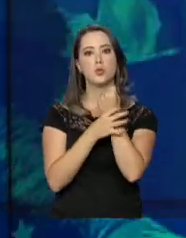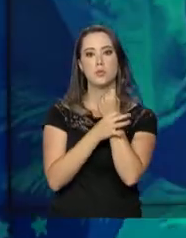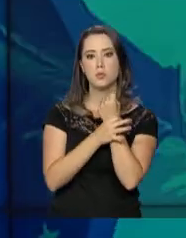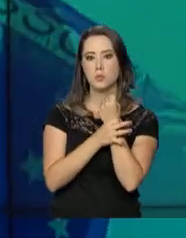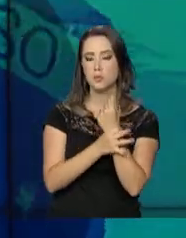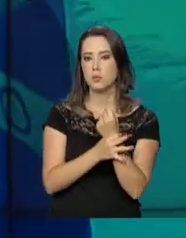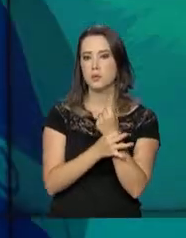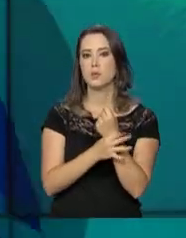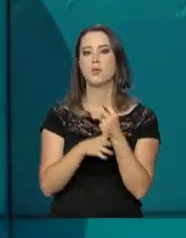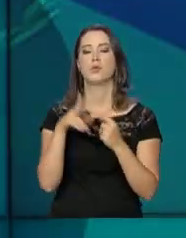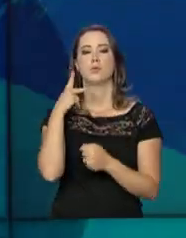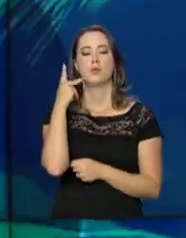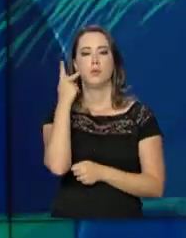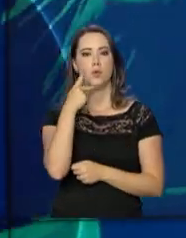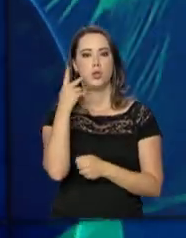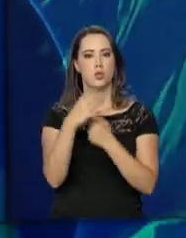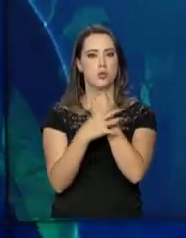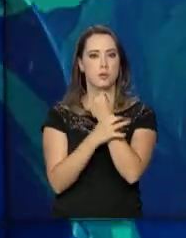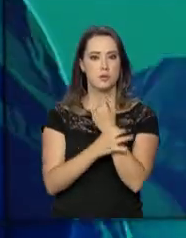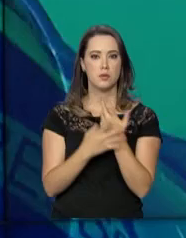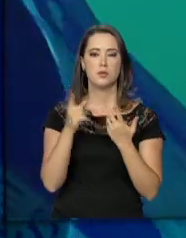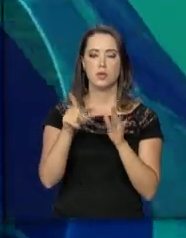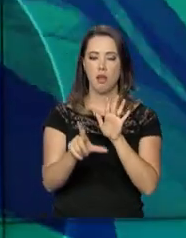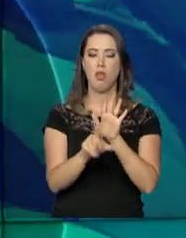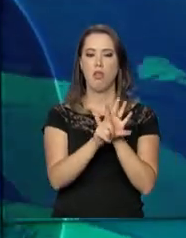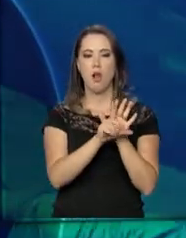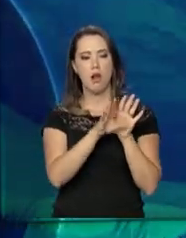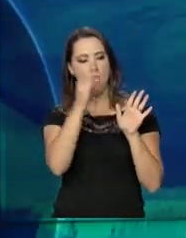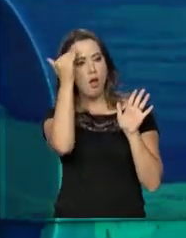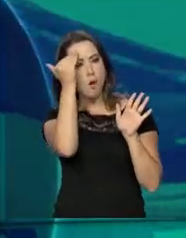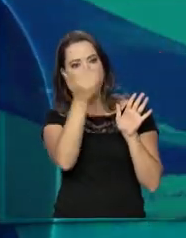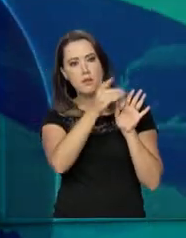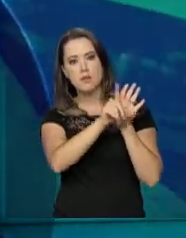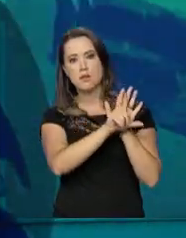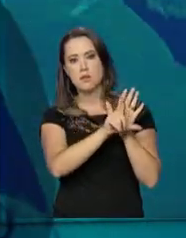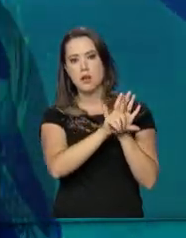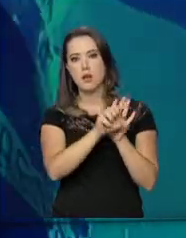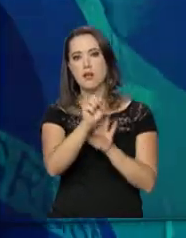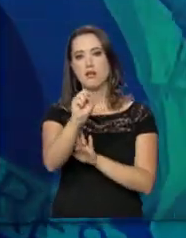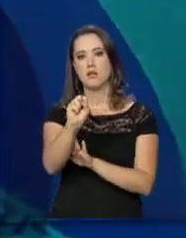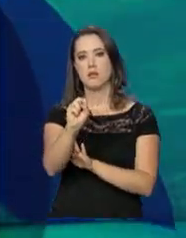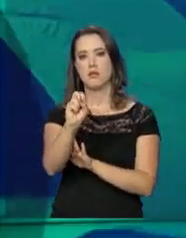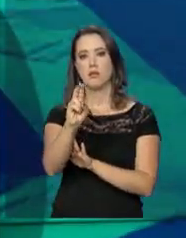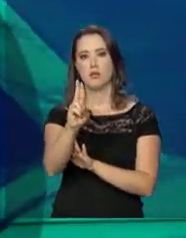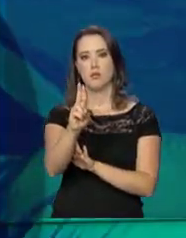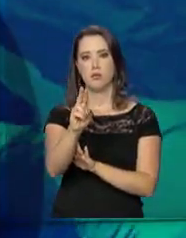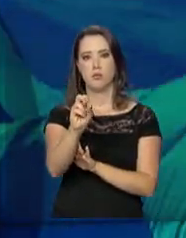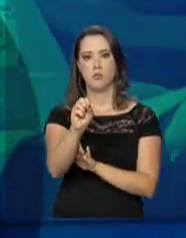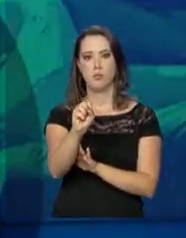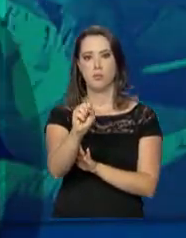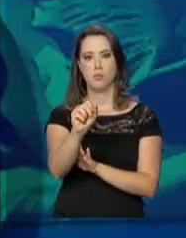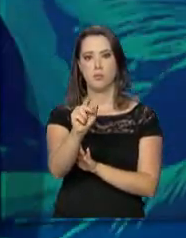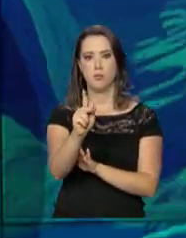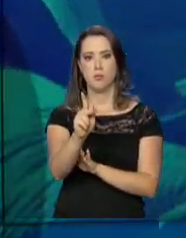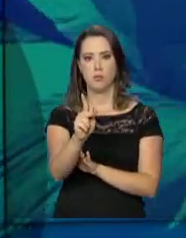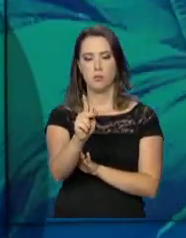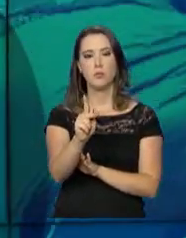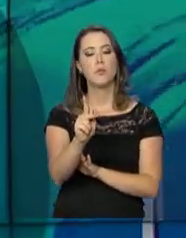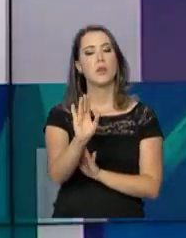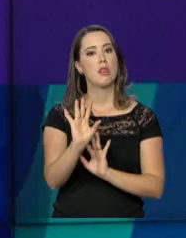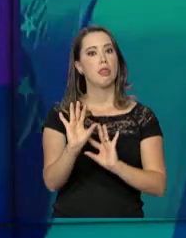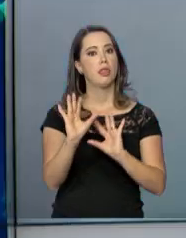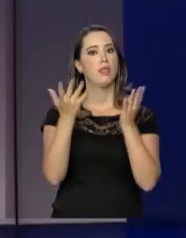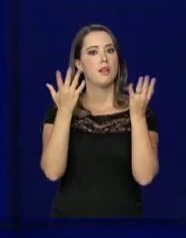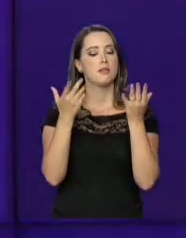está previsto na lei que criou o Sistema Único de Segurança Pública, o SUSP. Na cerimônia, o ministro da Segurança Pública, Raul